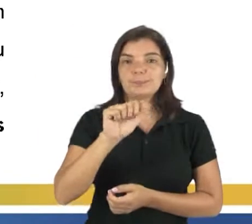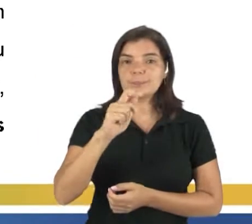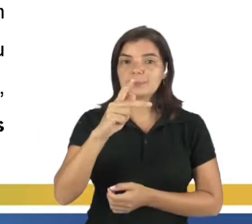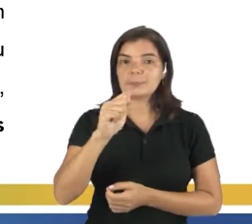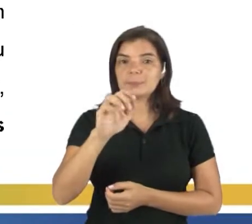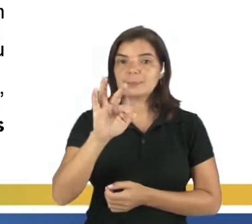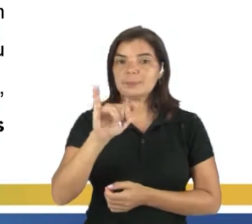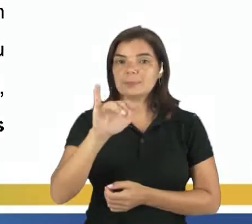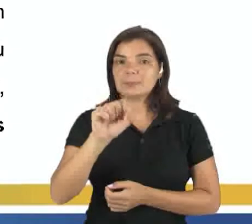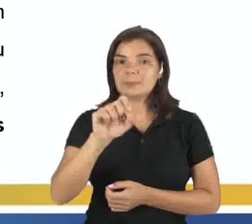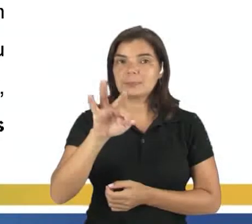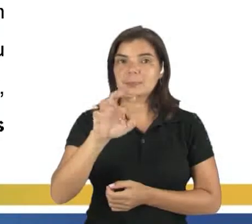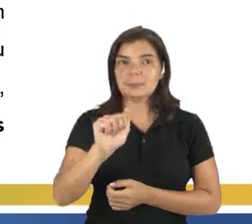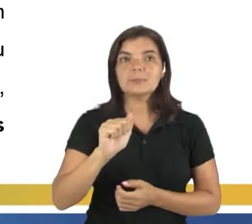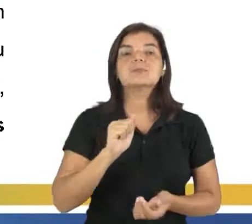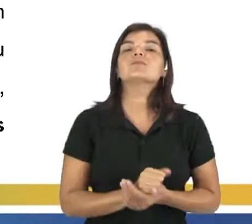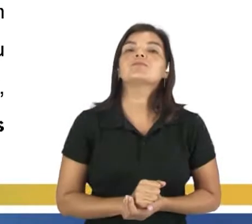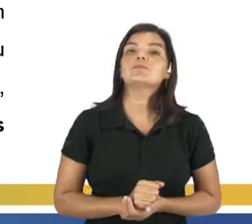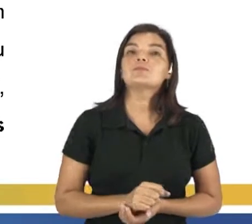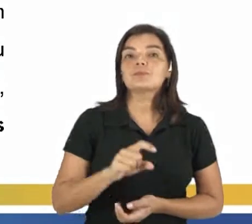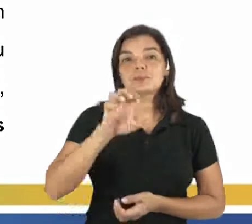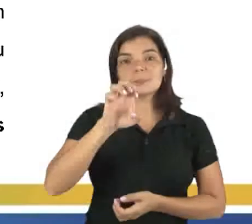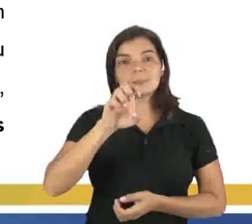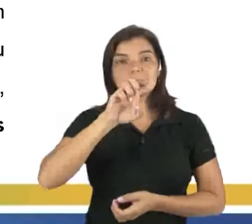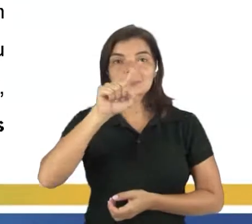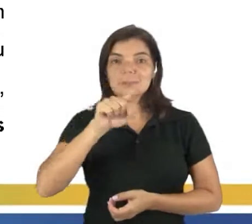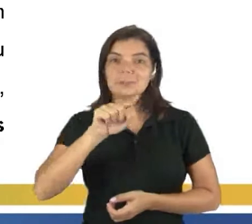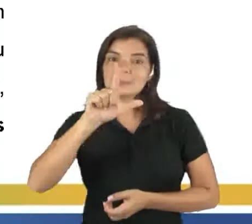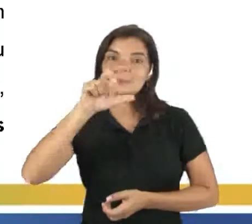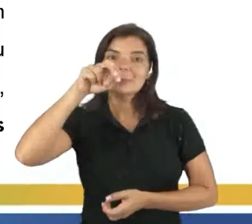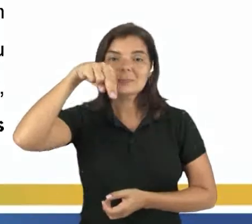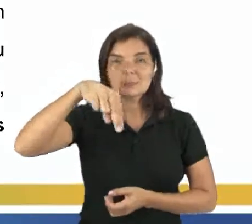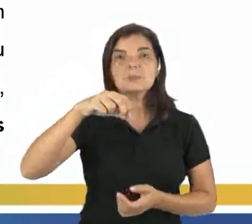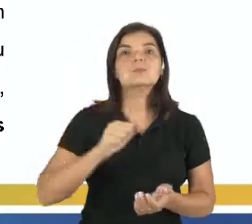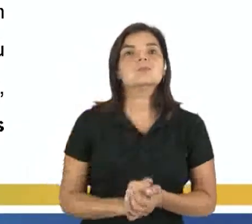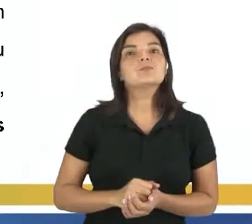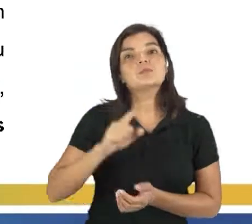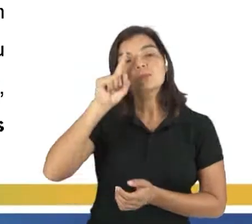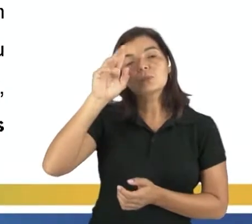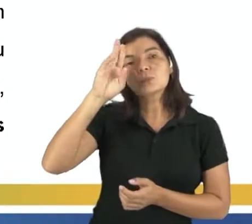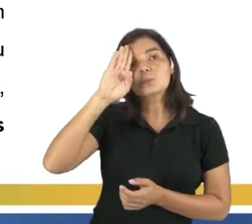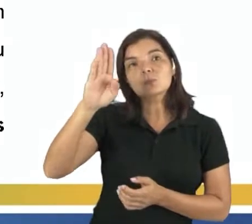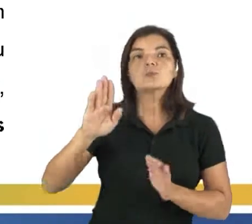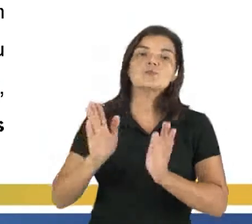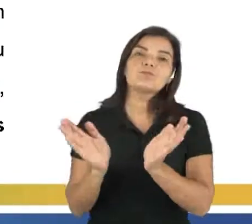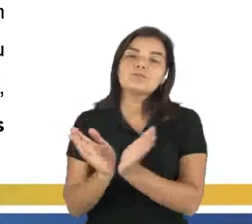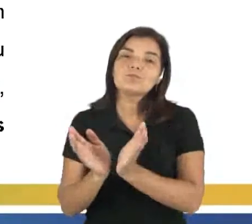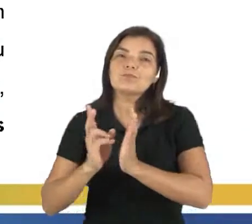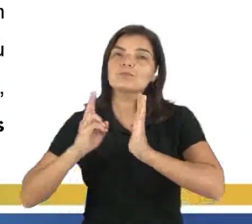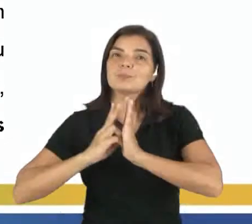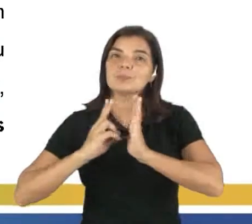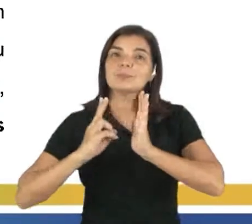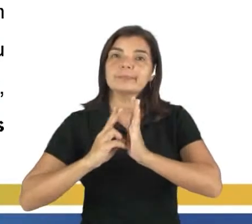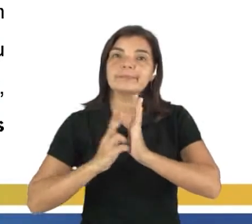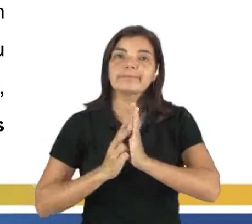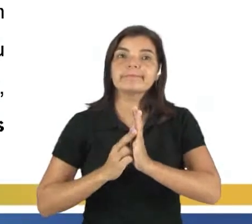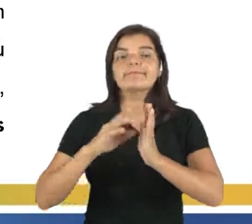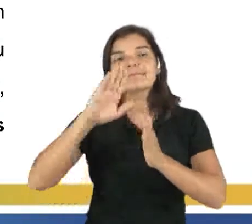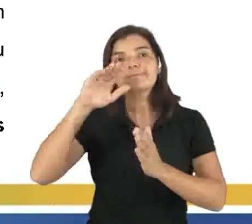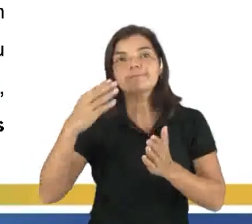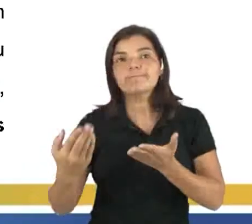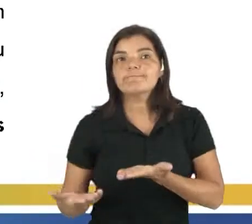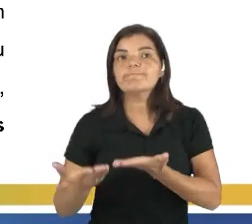Libertação Nacional, EZLN, formado principalmente por camponeses de origem indígena. Seu nome é uma